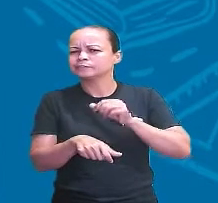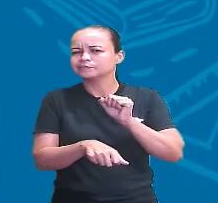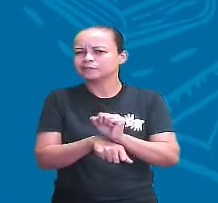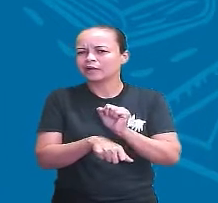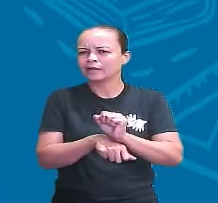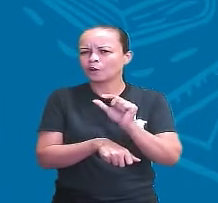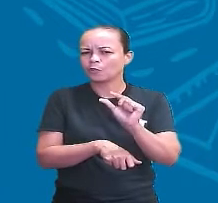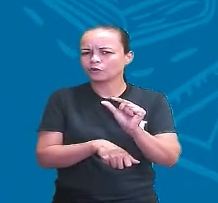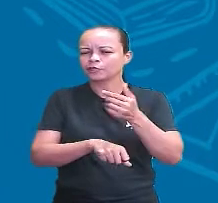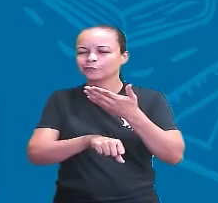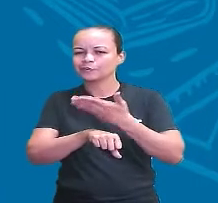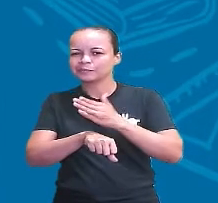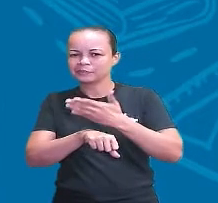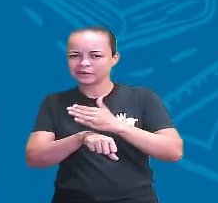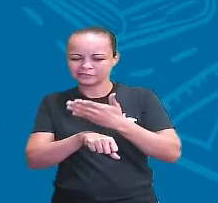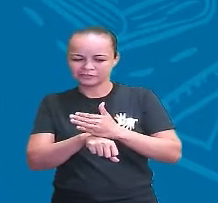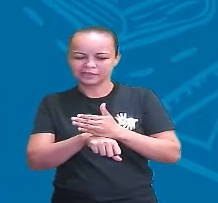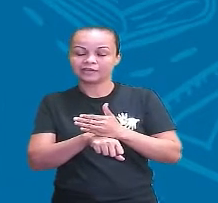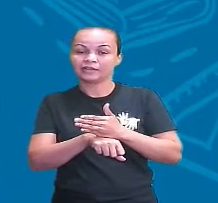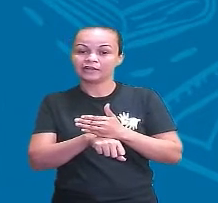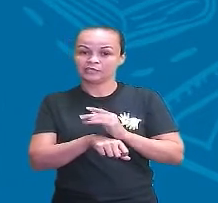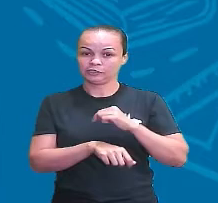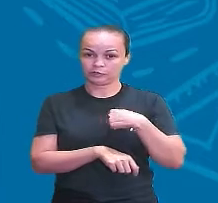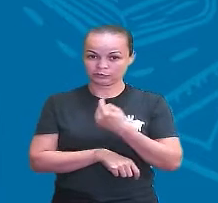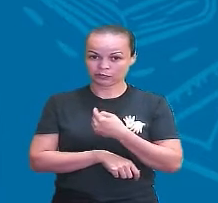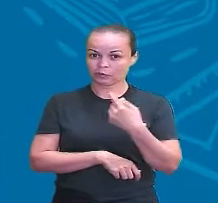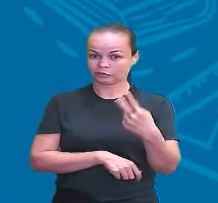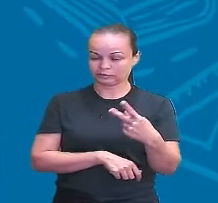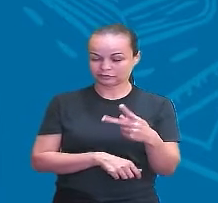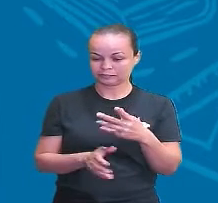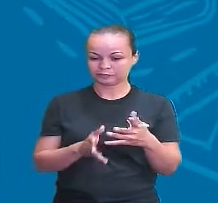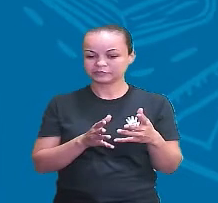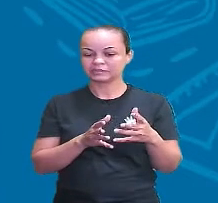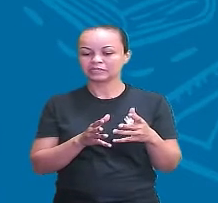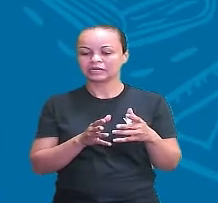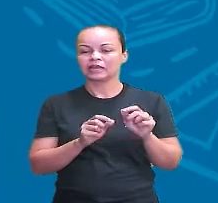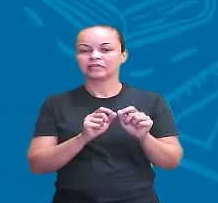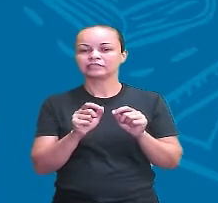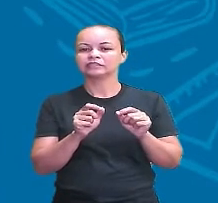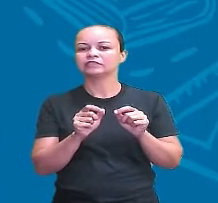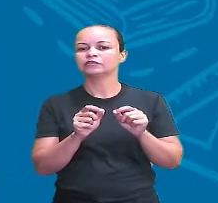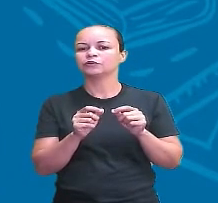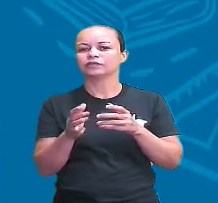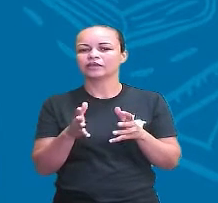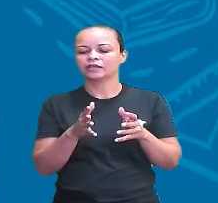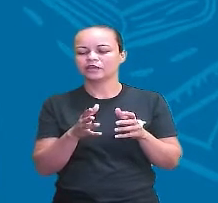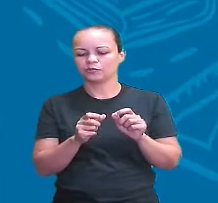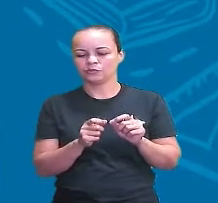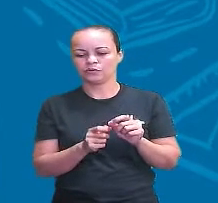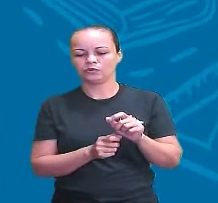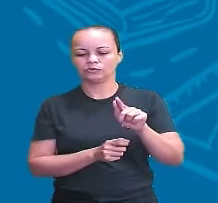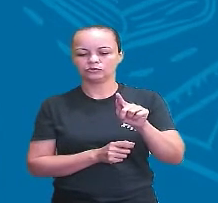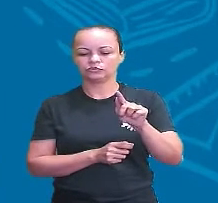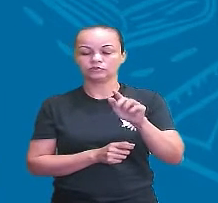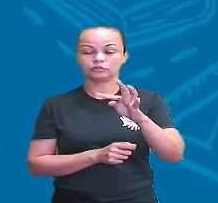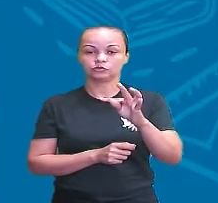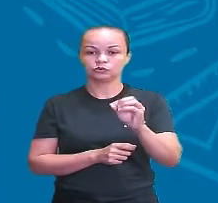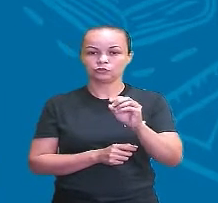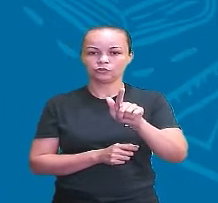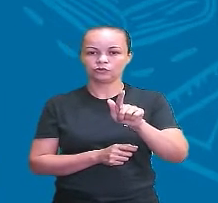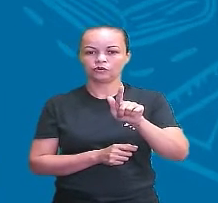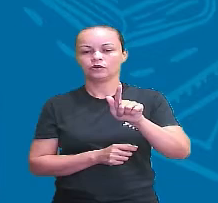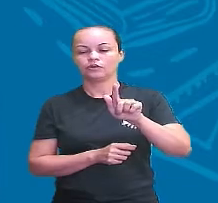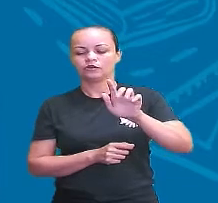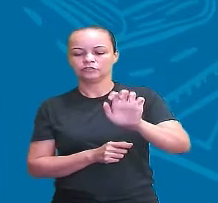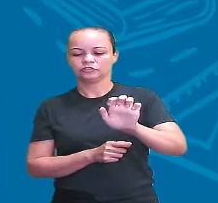pouquinho e praticar. E o nosso Let's Practice desse ano é o Let's Practice Together. Ou seja, a gente pratica junto. A